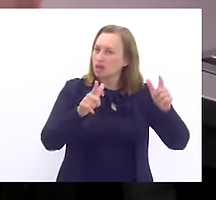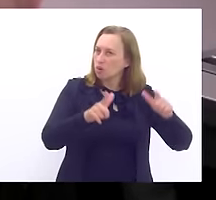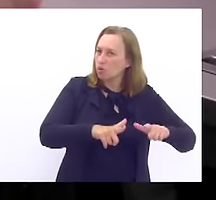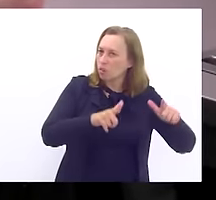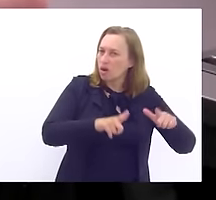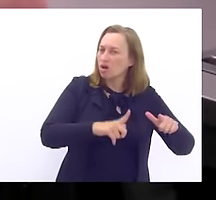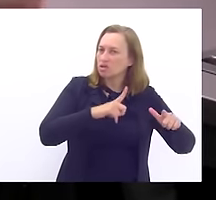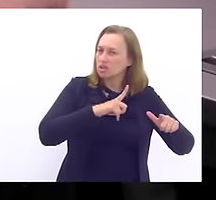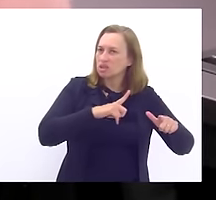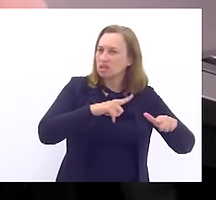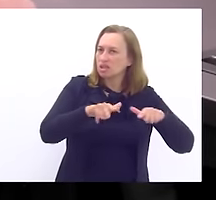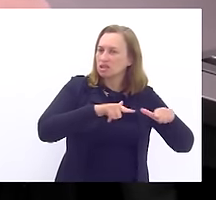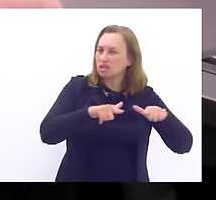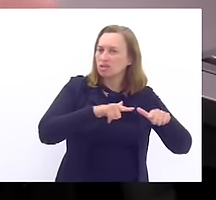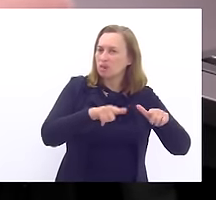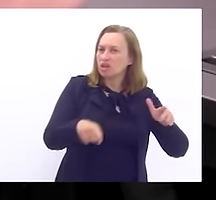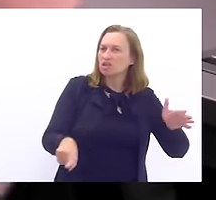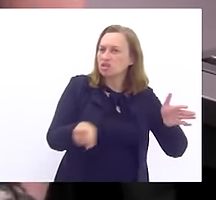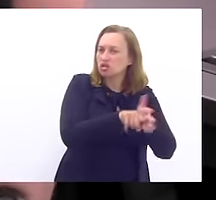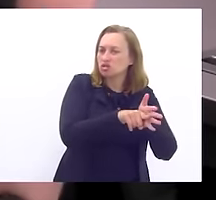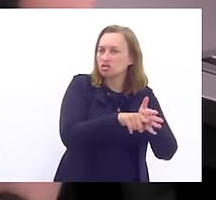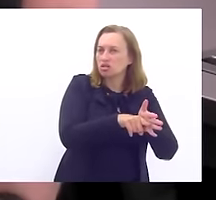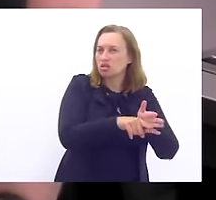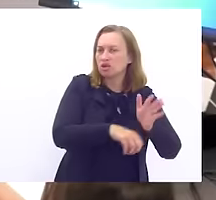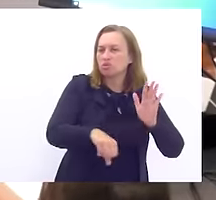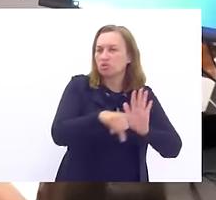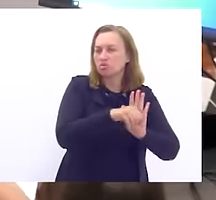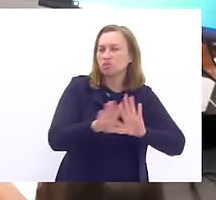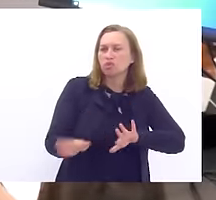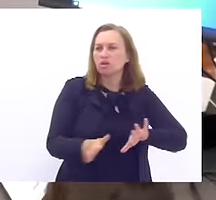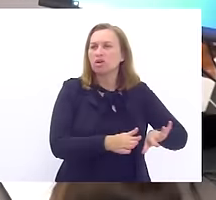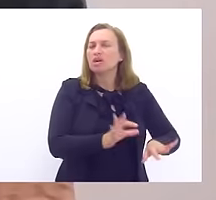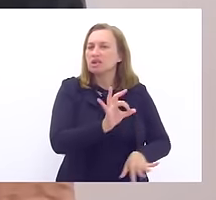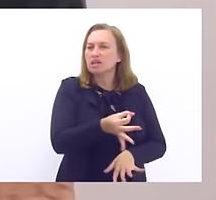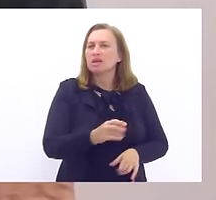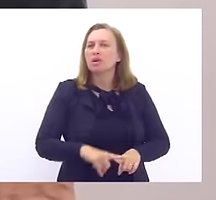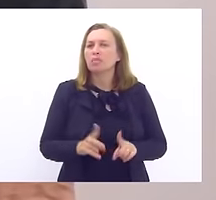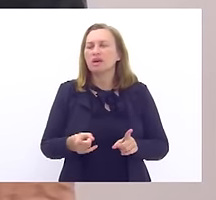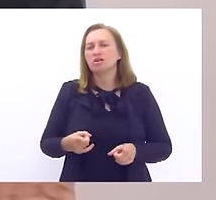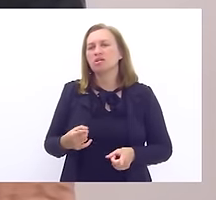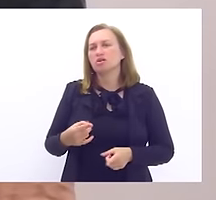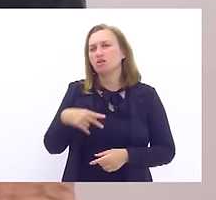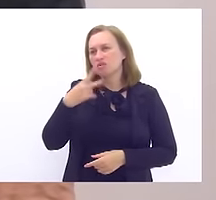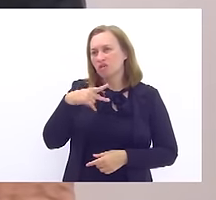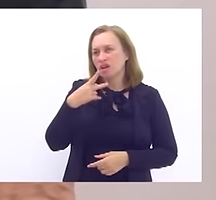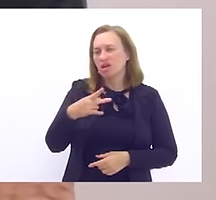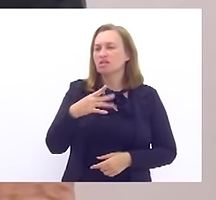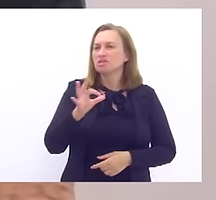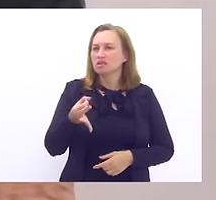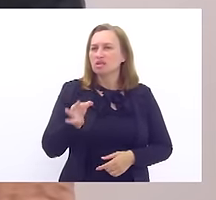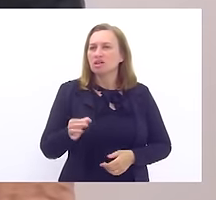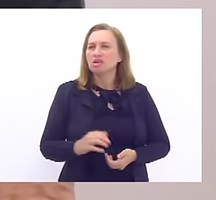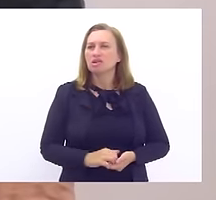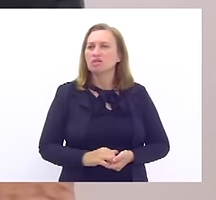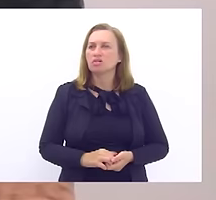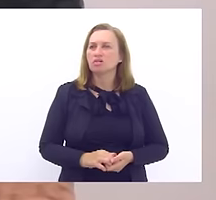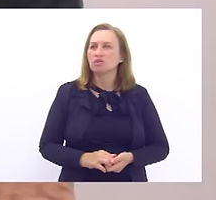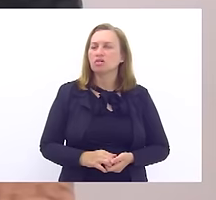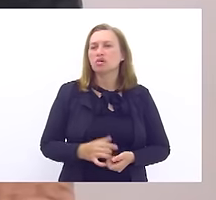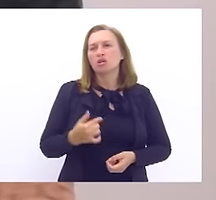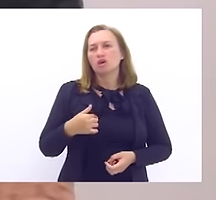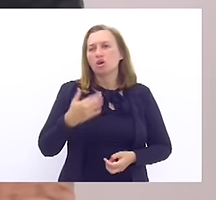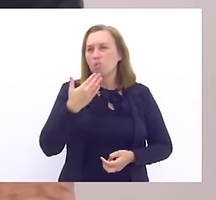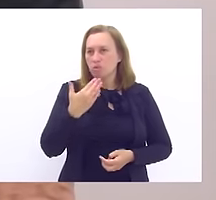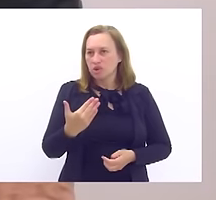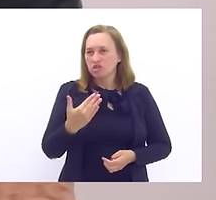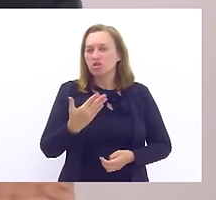onde tem operação os limites diminui isso é comprovado não isso é fato agora o que eu tenho me batido e falo com muita propriedade eu fui um dos que